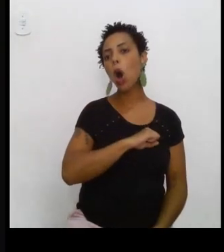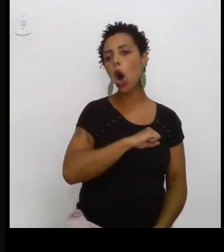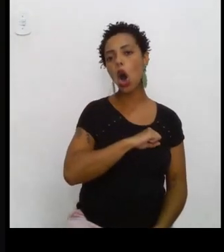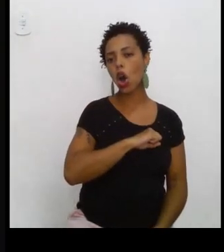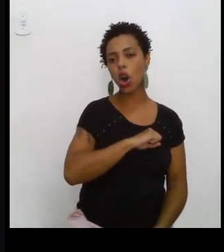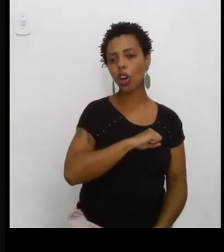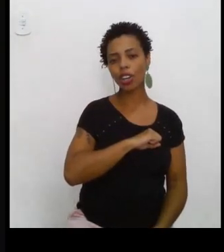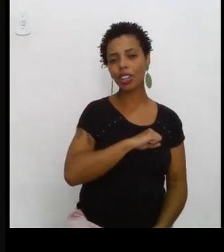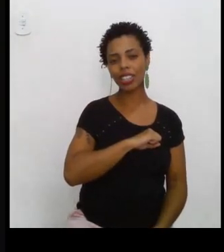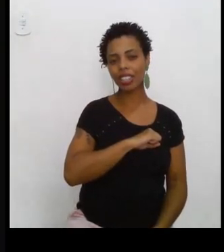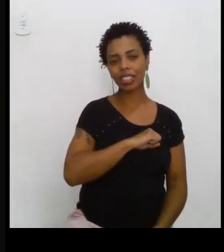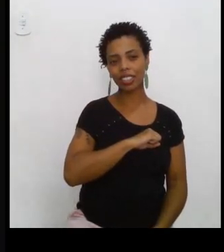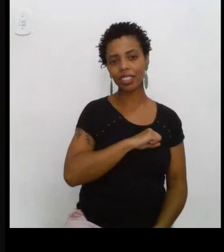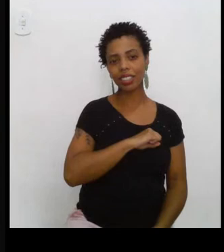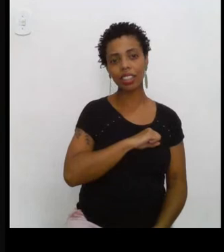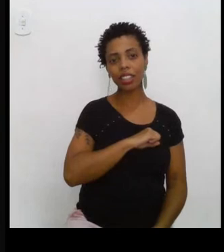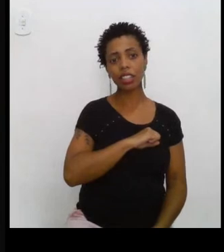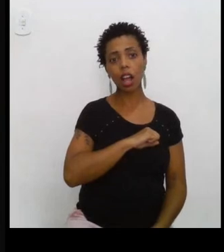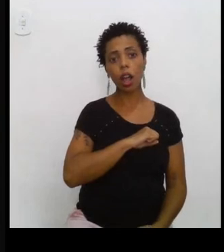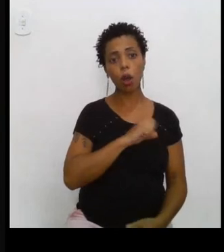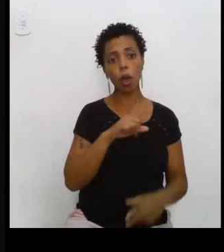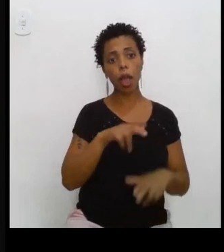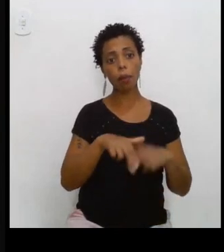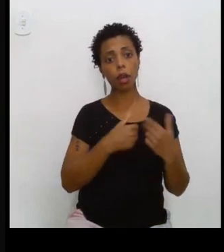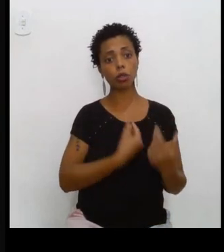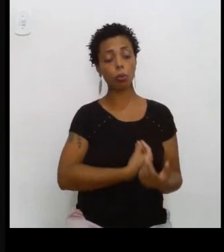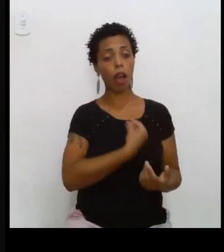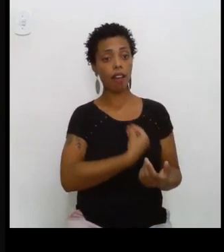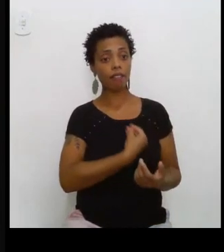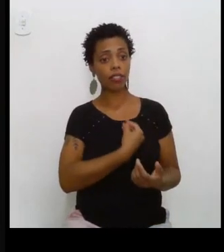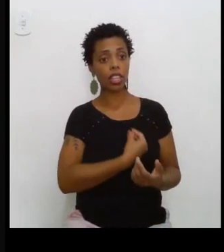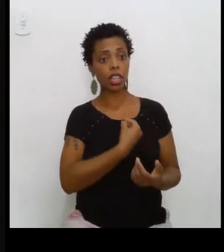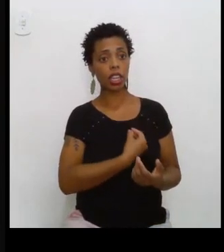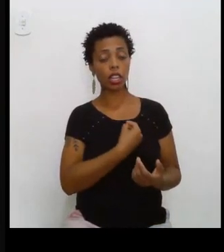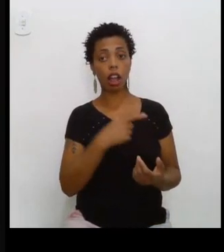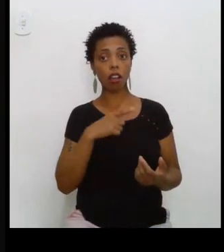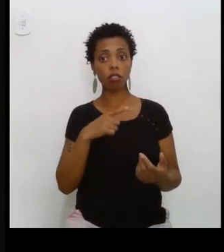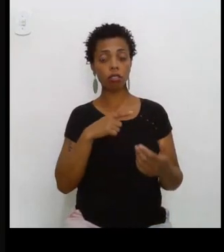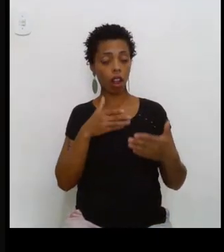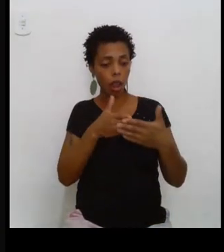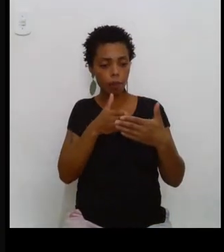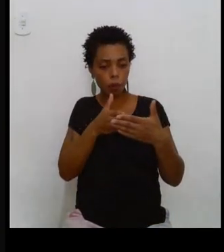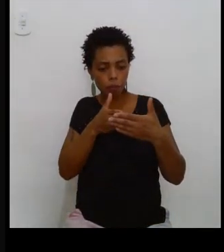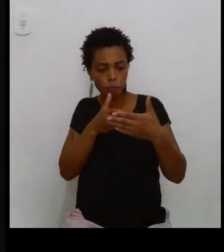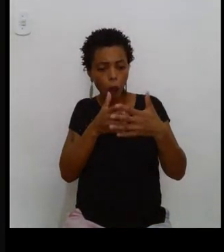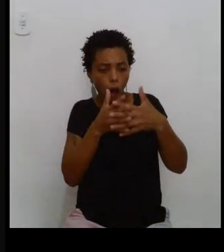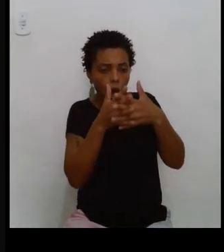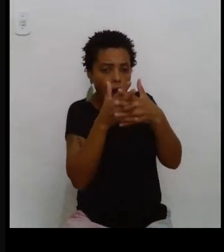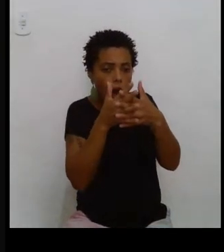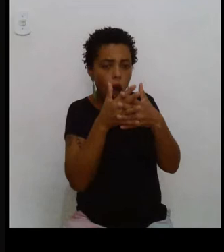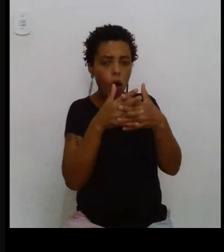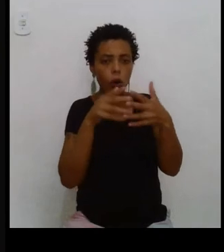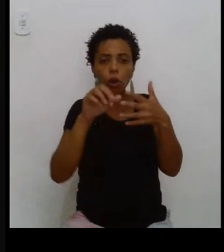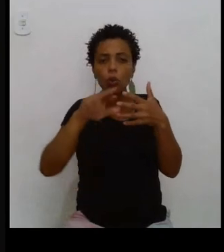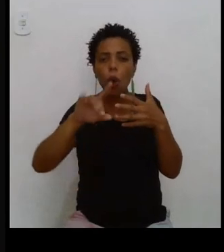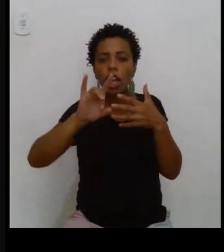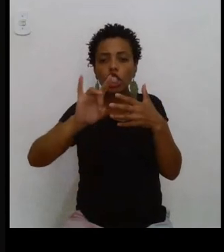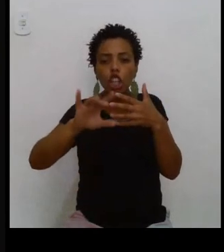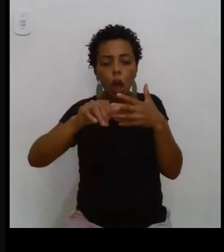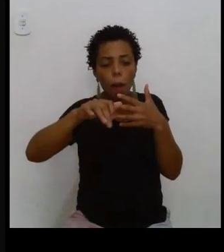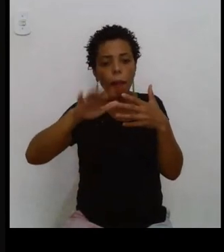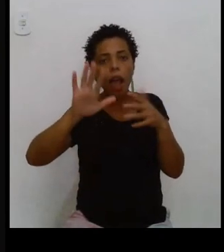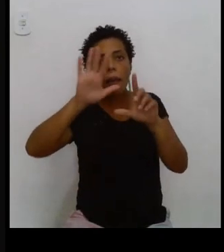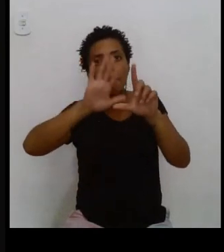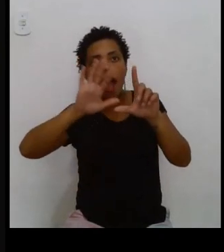feitas elas foram criadas a partir de uma vida que ultrapassa essa dimensão de uma imagem é de